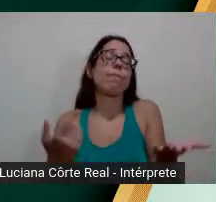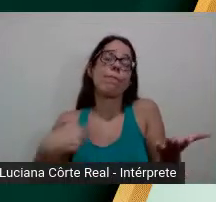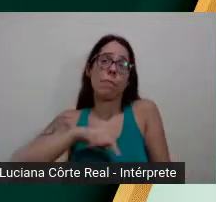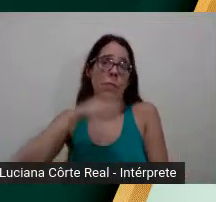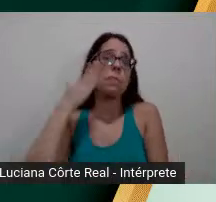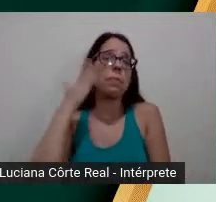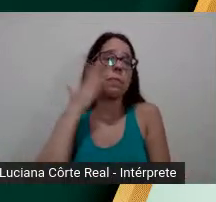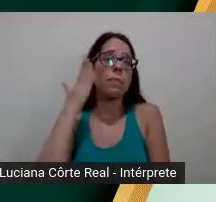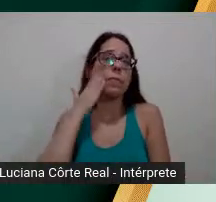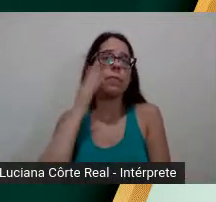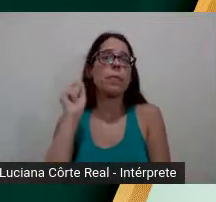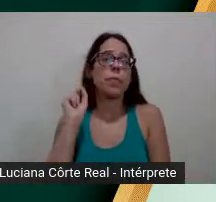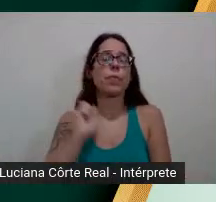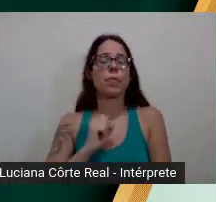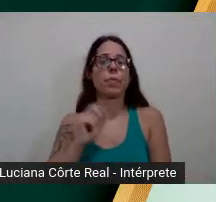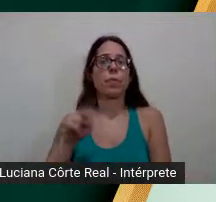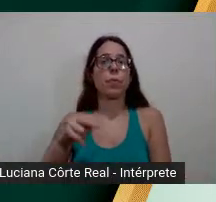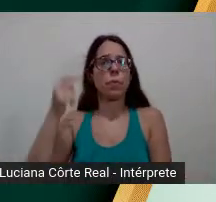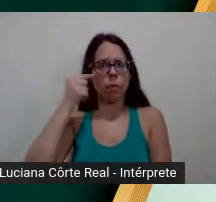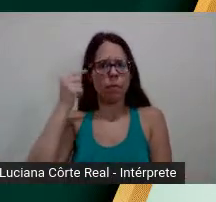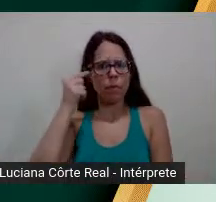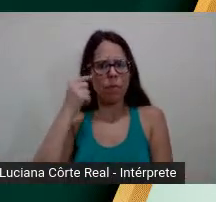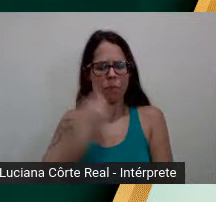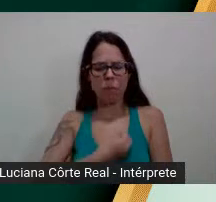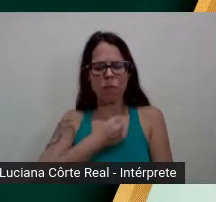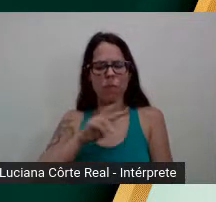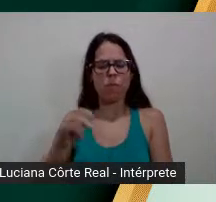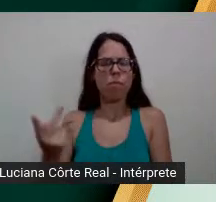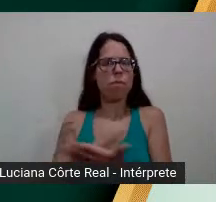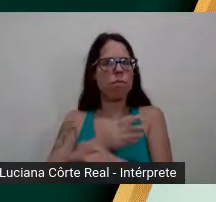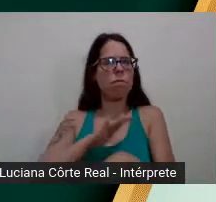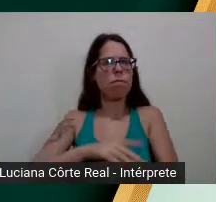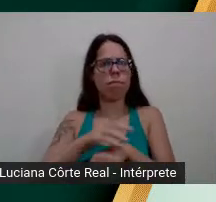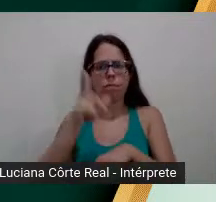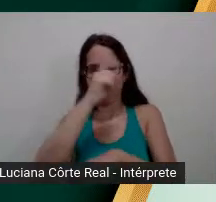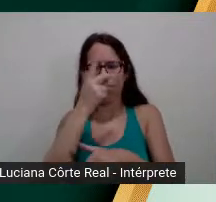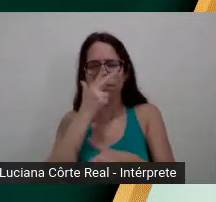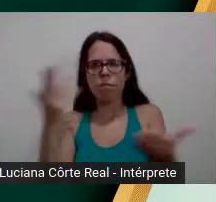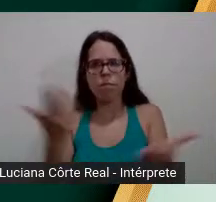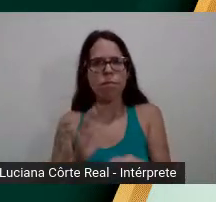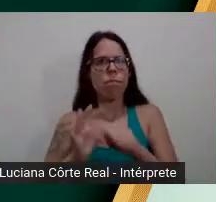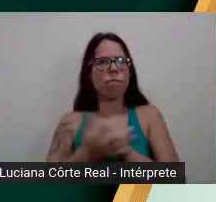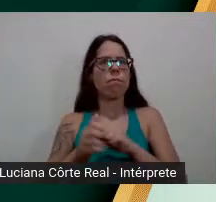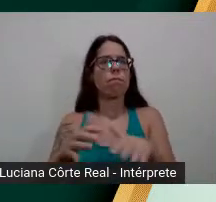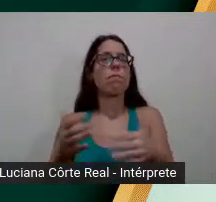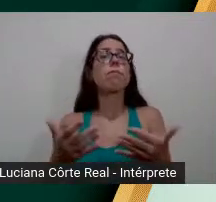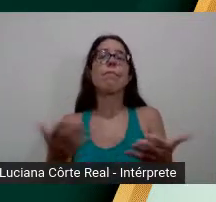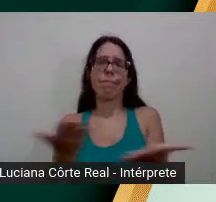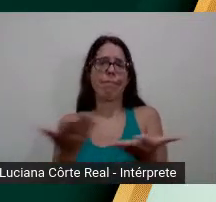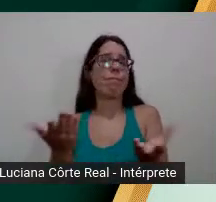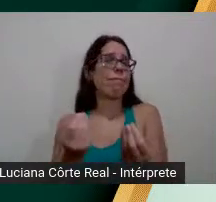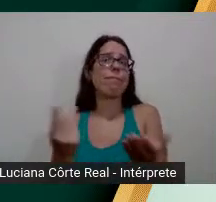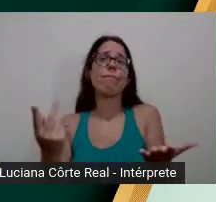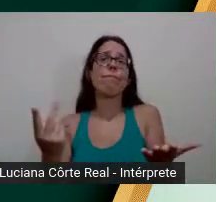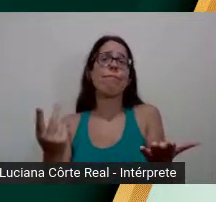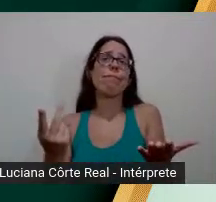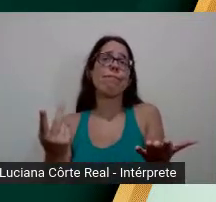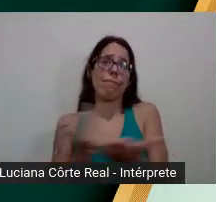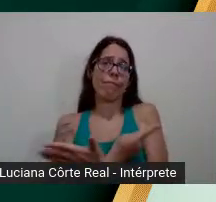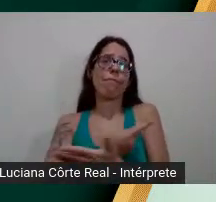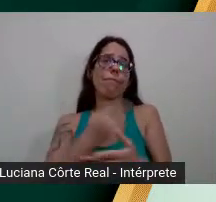passar por esse momento tão difícil. Muitos colegas acabaram desistindo.